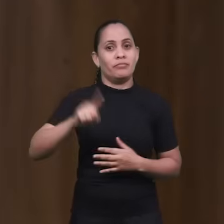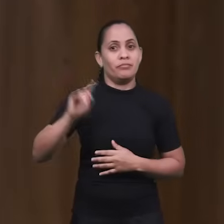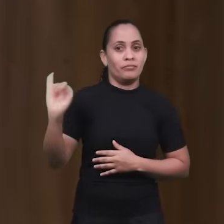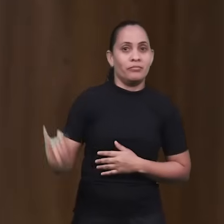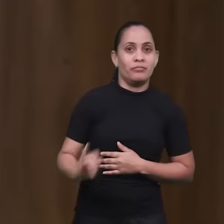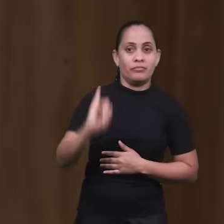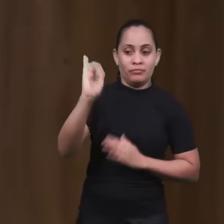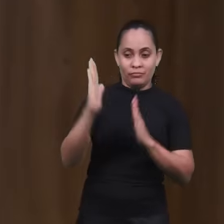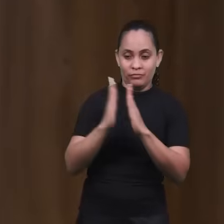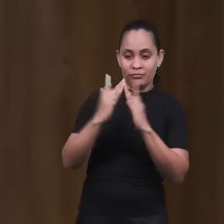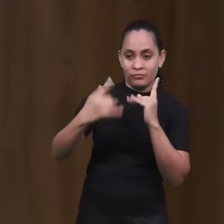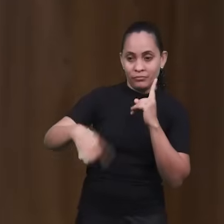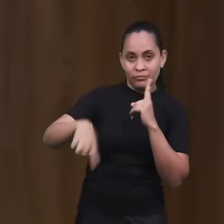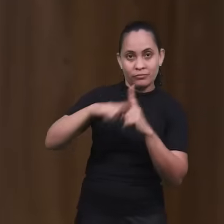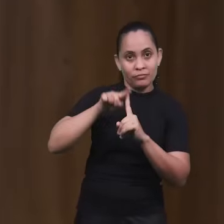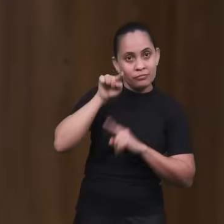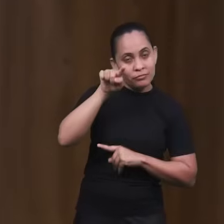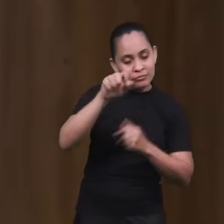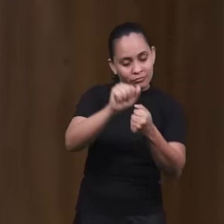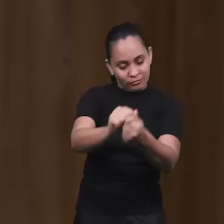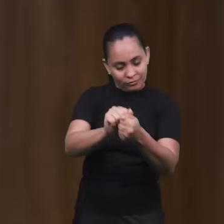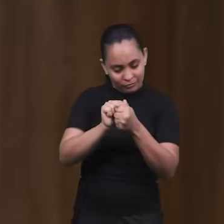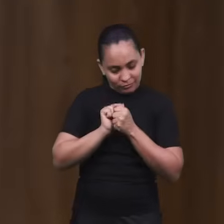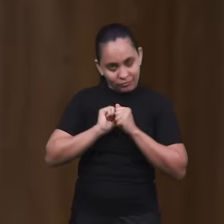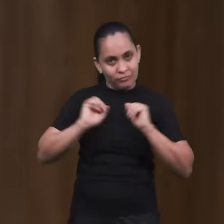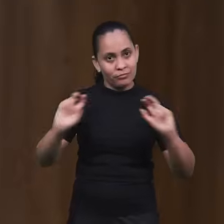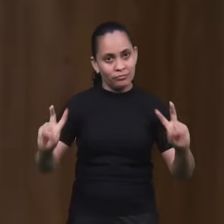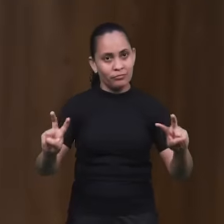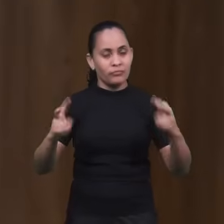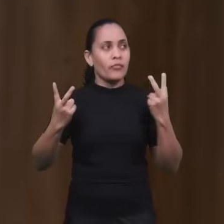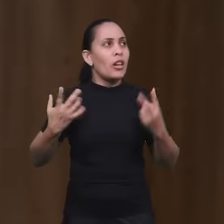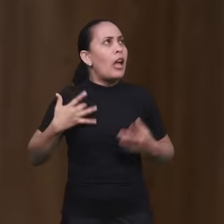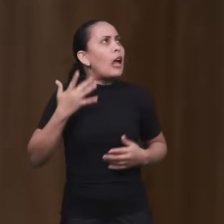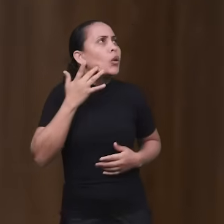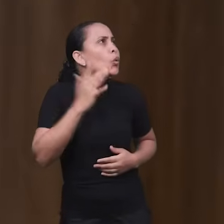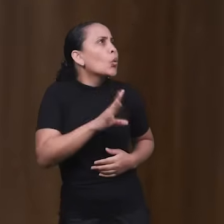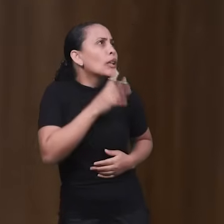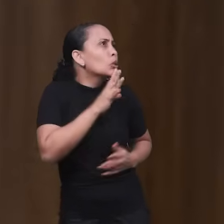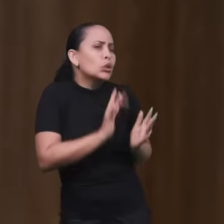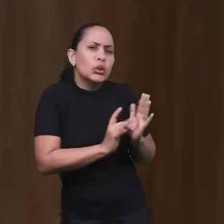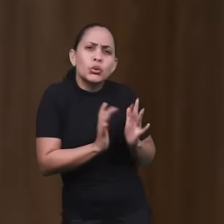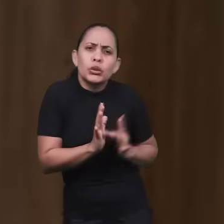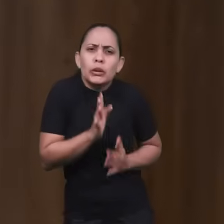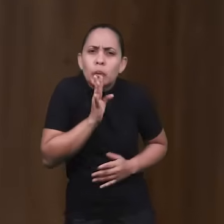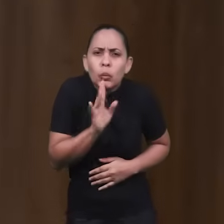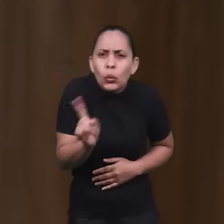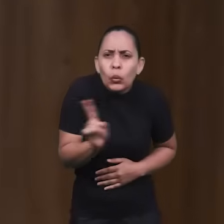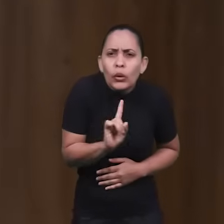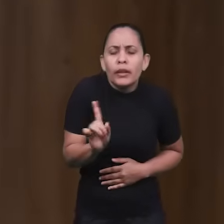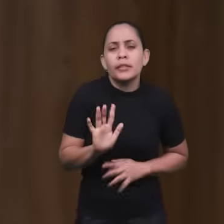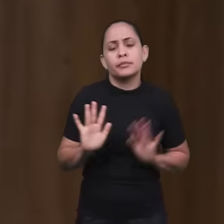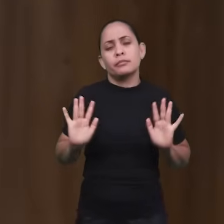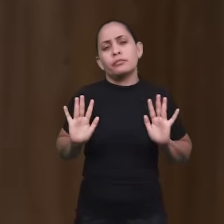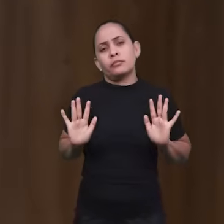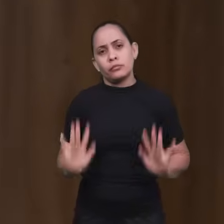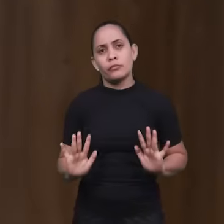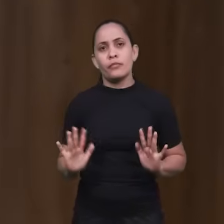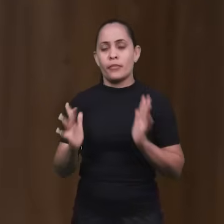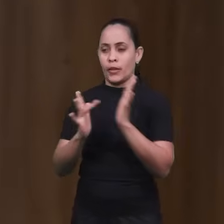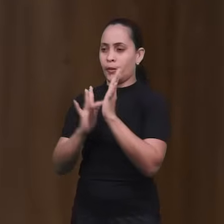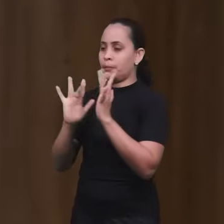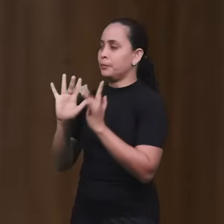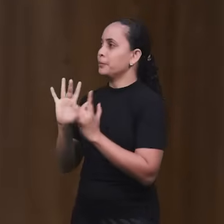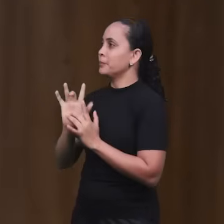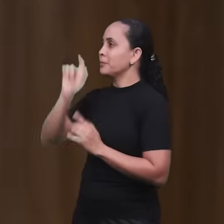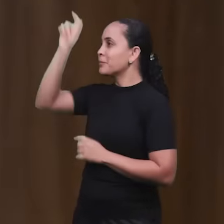importância da igreja, você que participa conosco. Eu não conheço Jesus ainda. Deixa a luz, que é